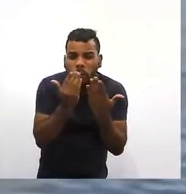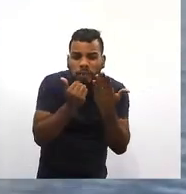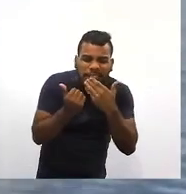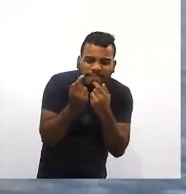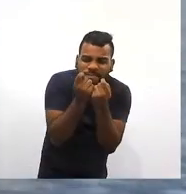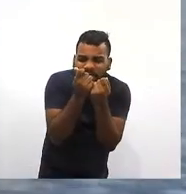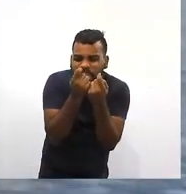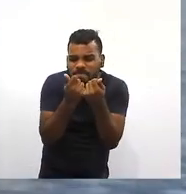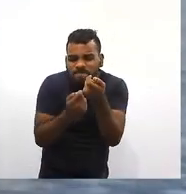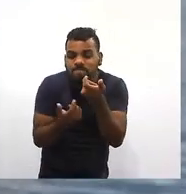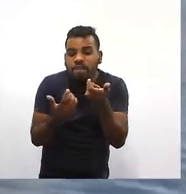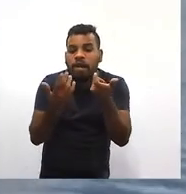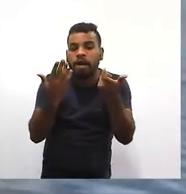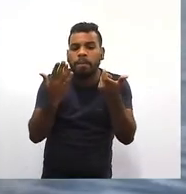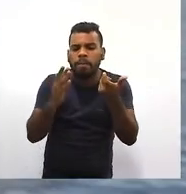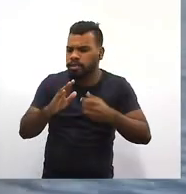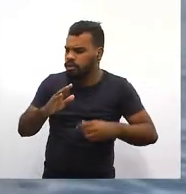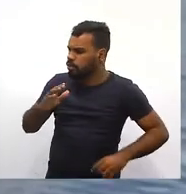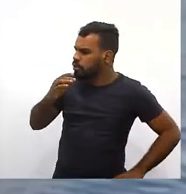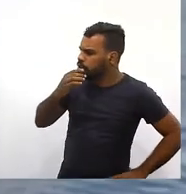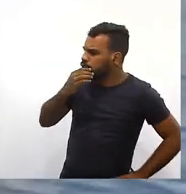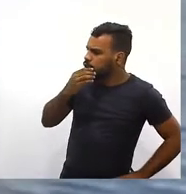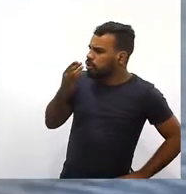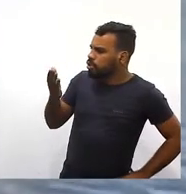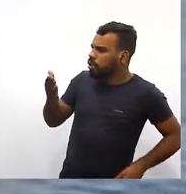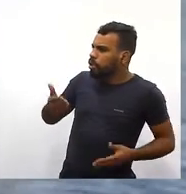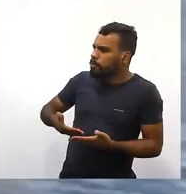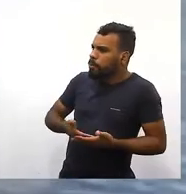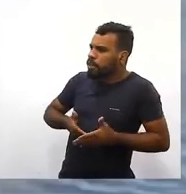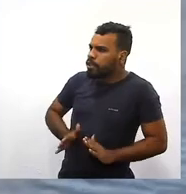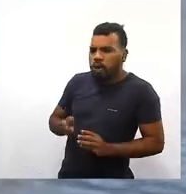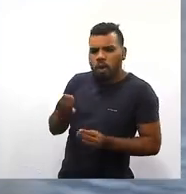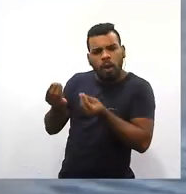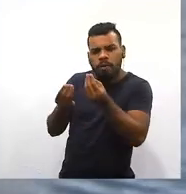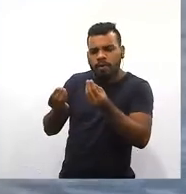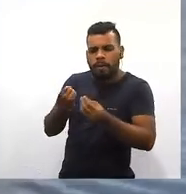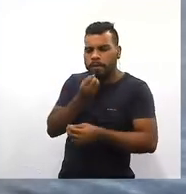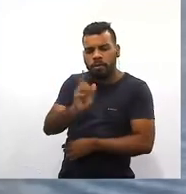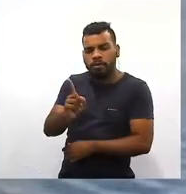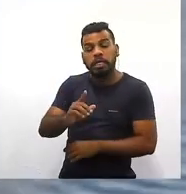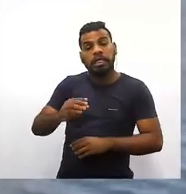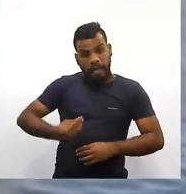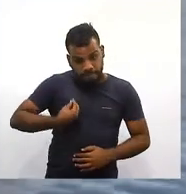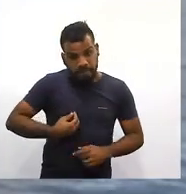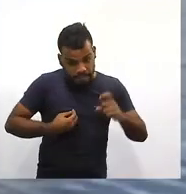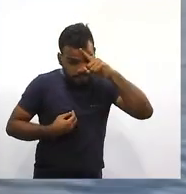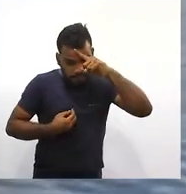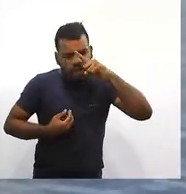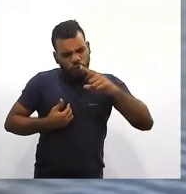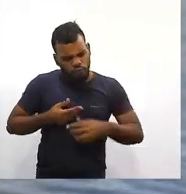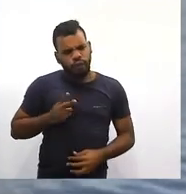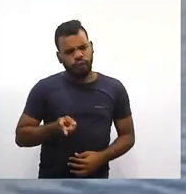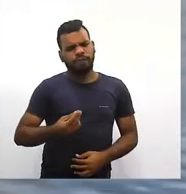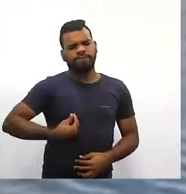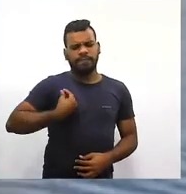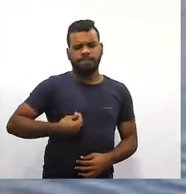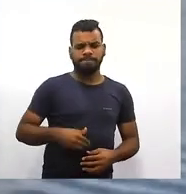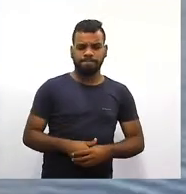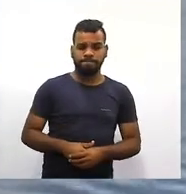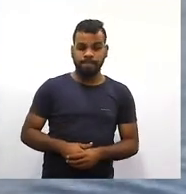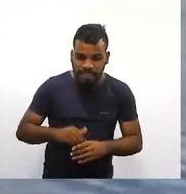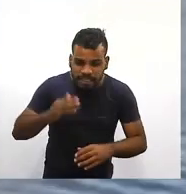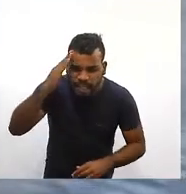não, não vale a pena. Mesmo que a vida seja difícil, eu vou viver essa vida severina. E sabe por